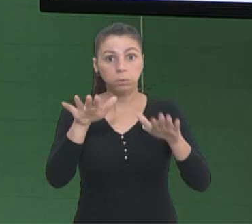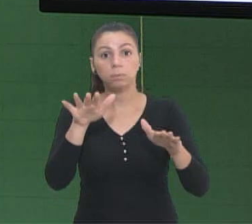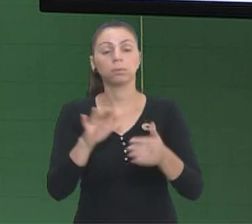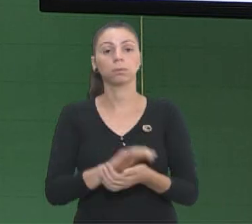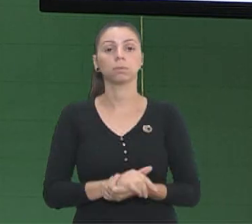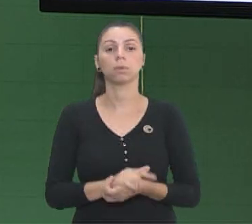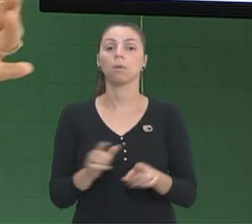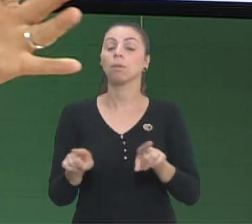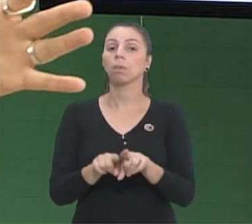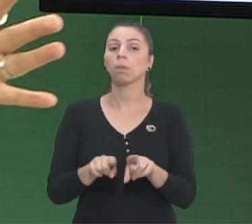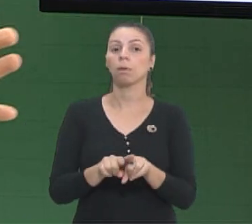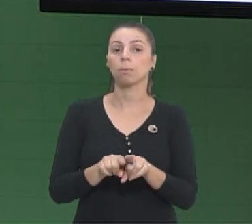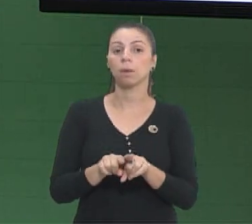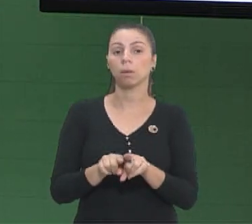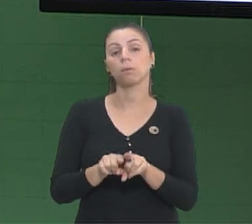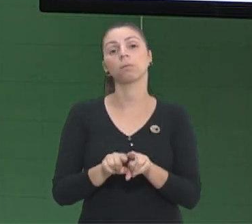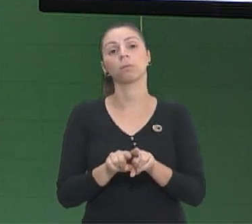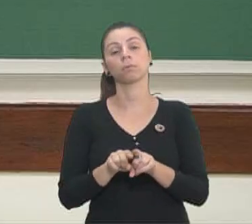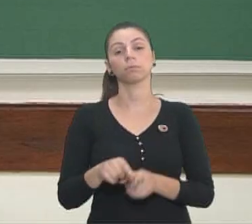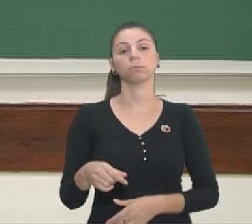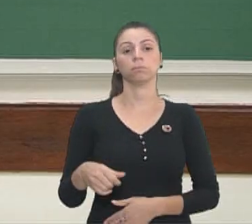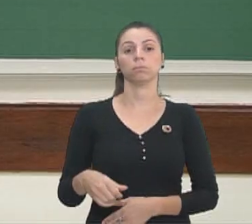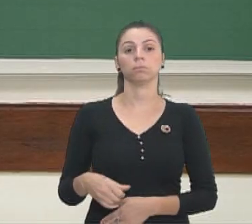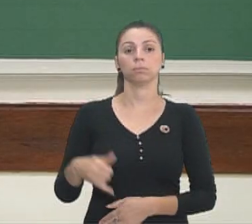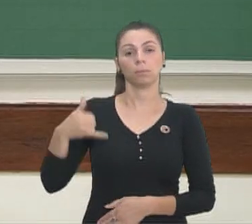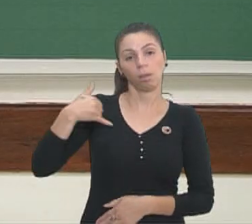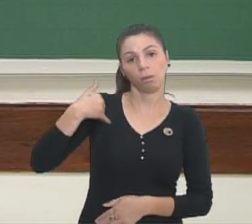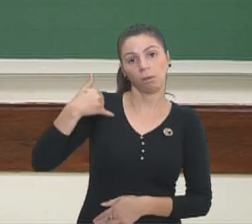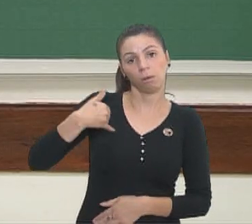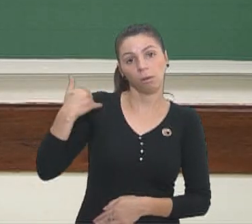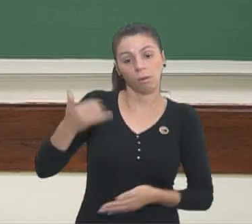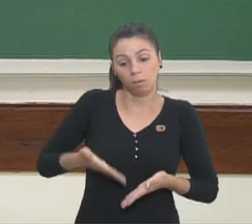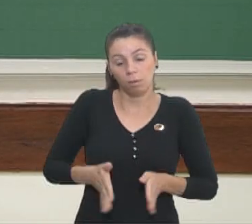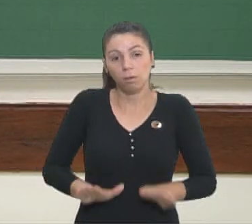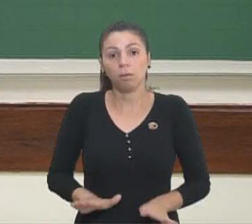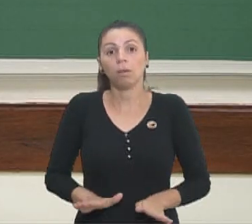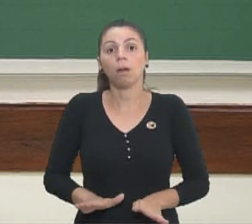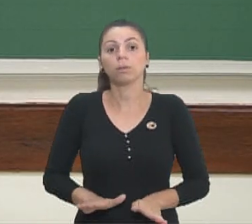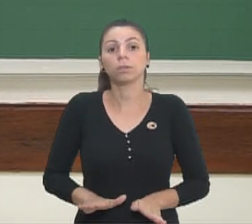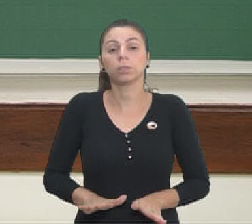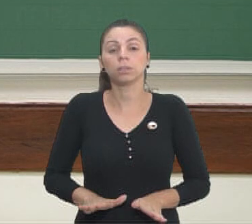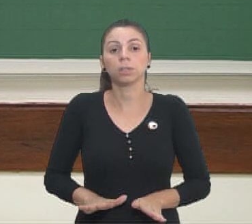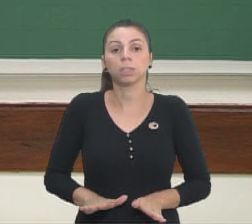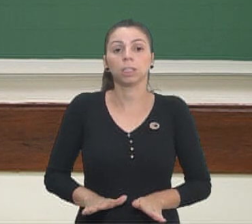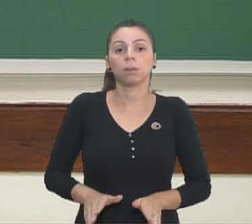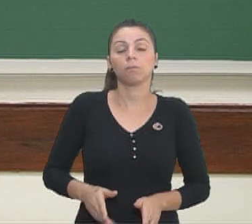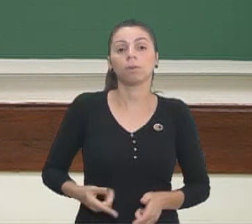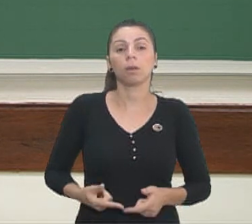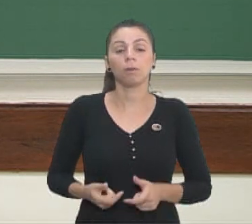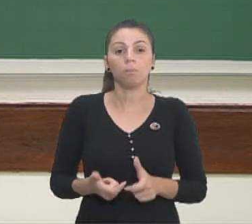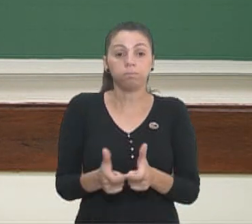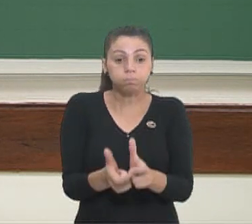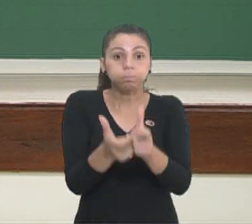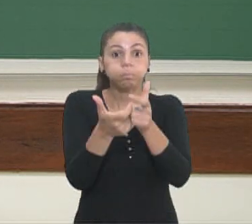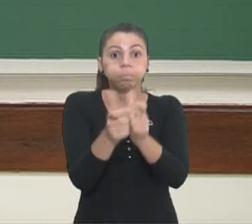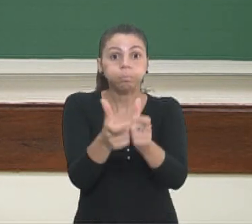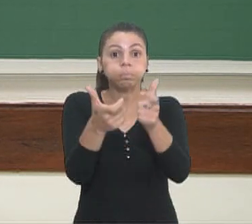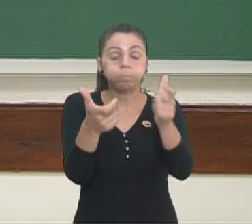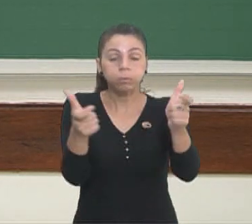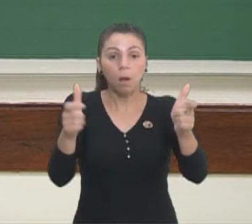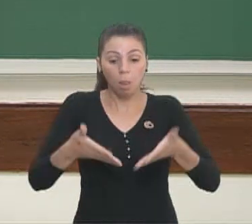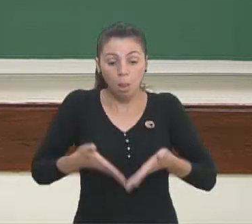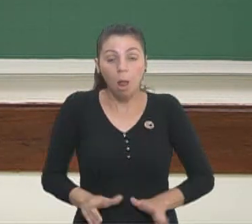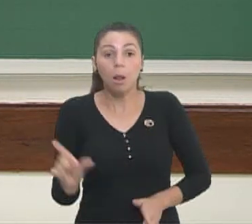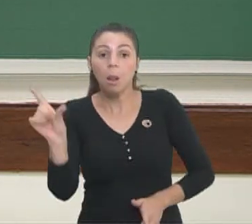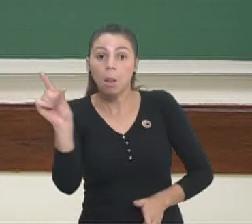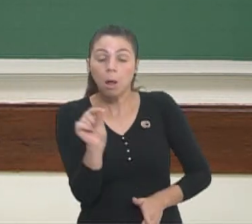nossa taxa de natalidade ela tem diminuído, a nossa expectativa de vida está aumentando,